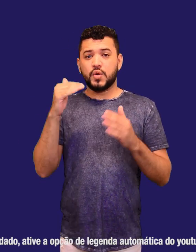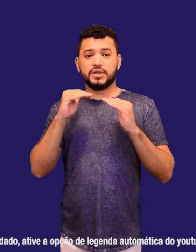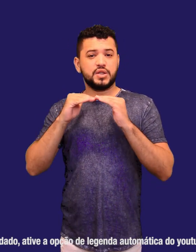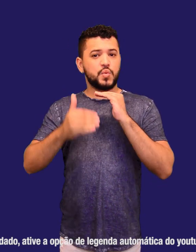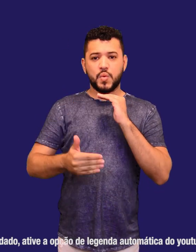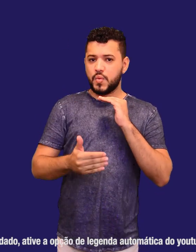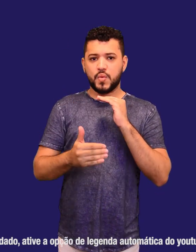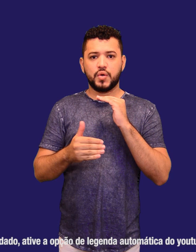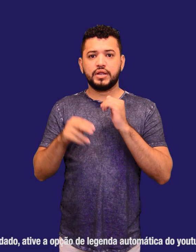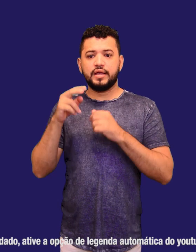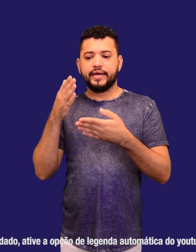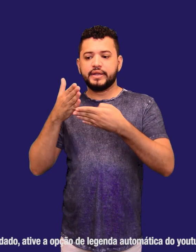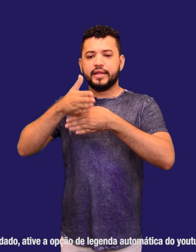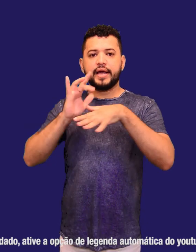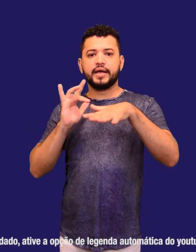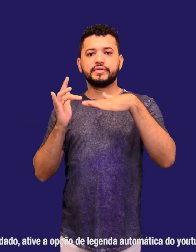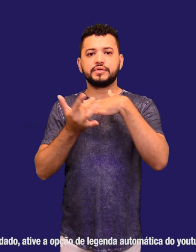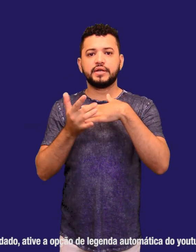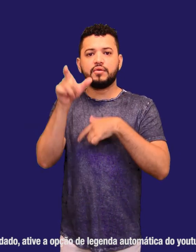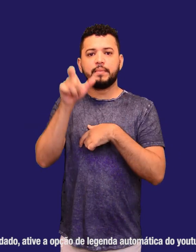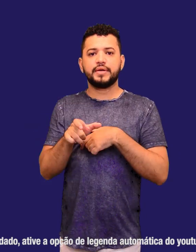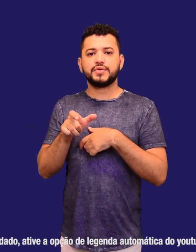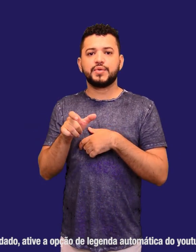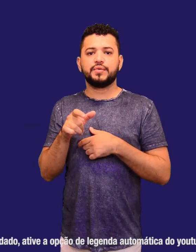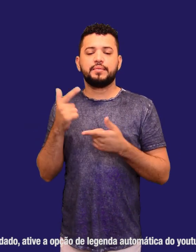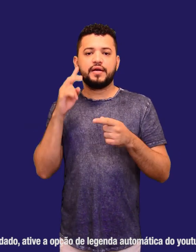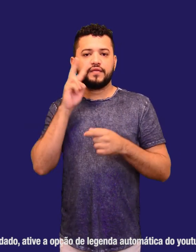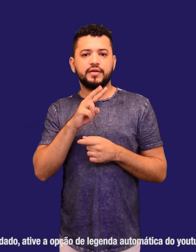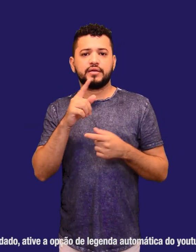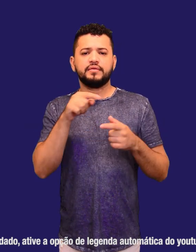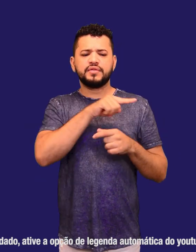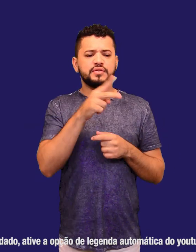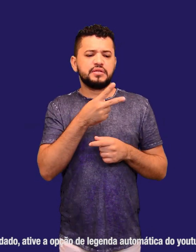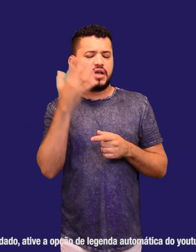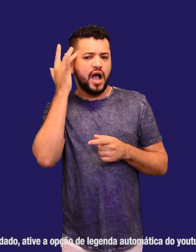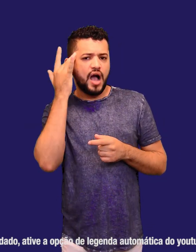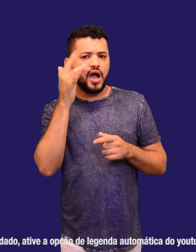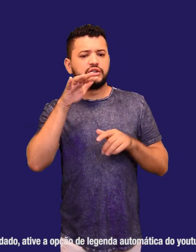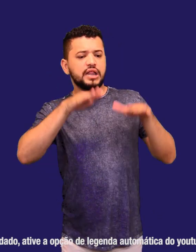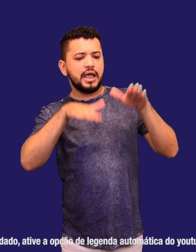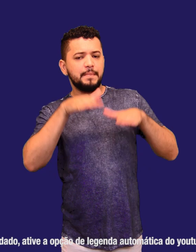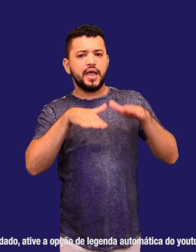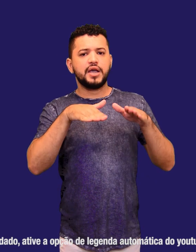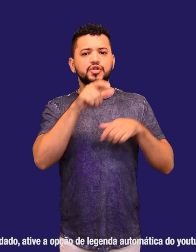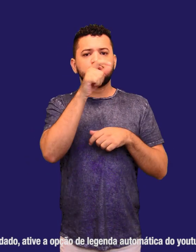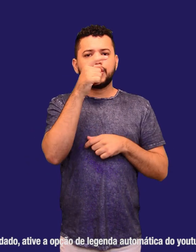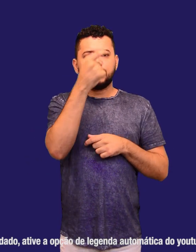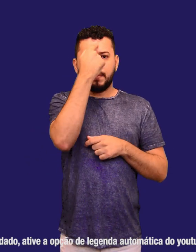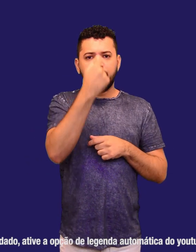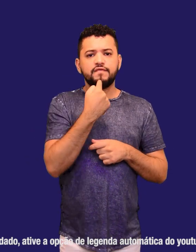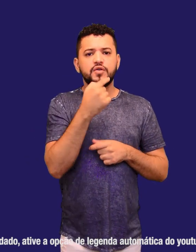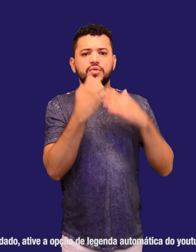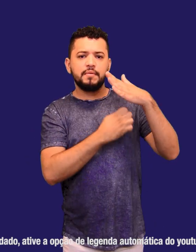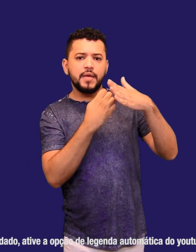é a visão de vocês como especialistas sobre isso? Existe um consenso ou depende do perfil da empresa, do perfil da vaga? Qual